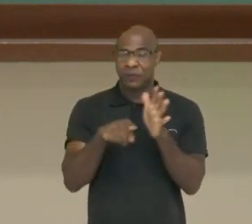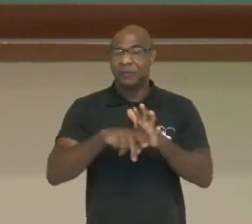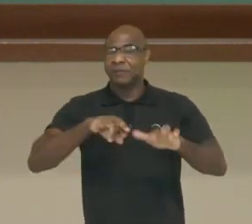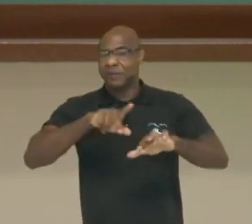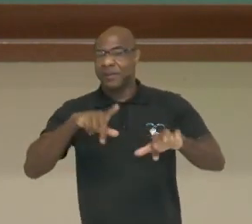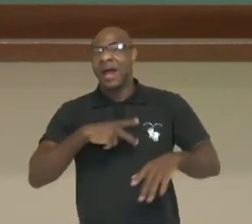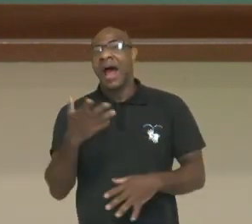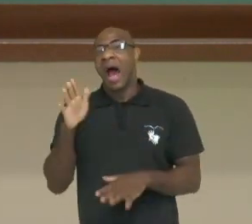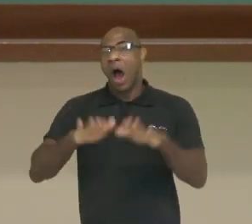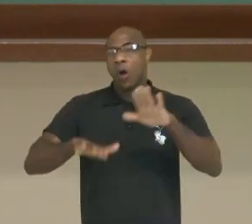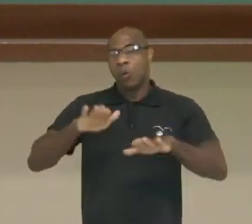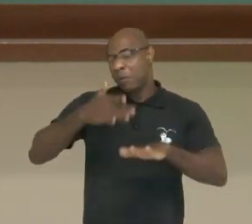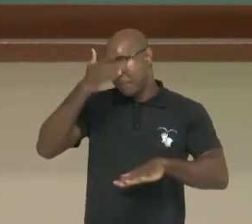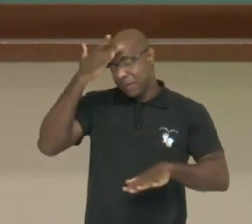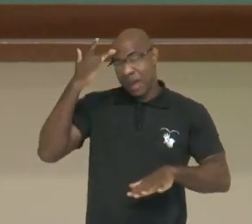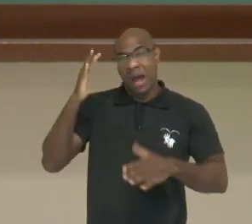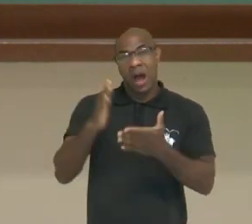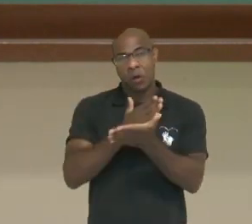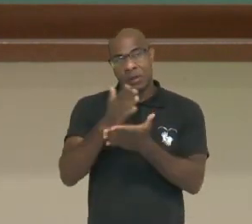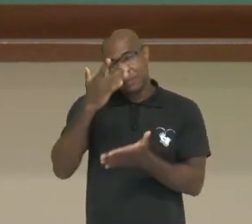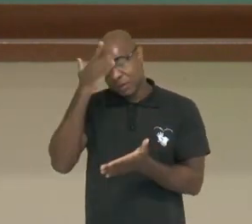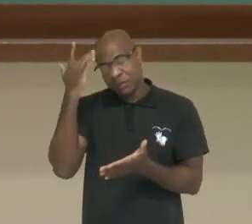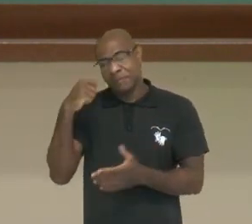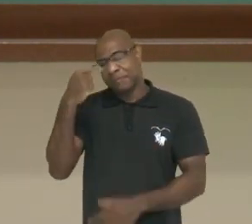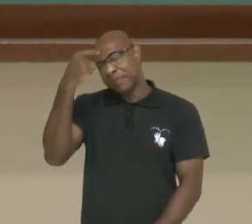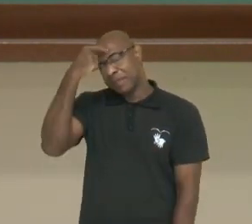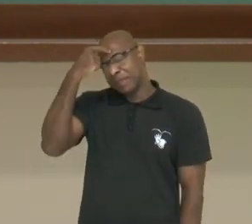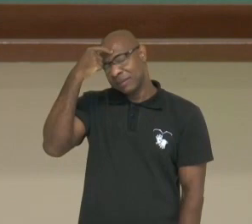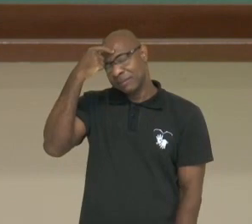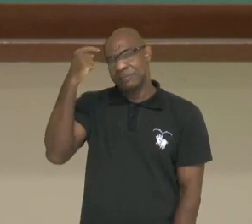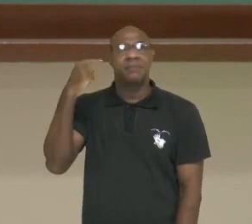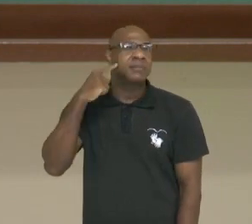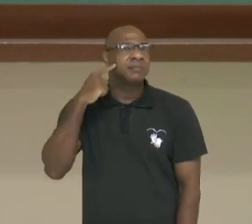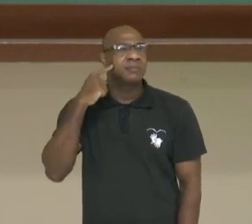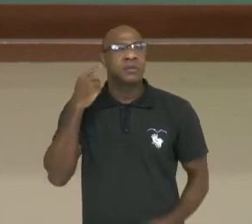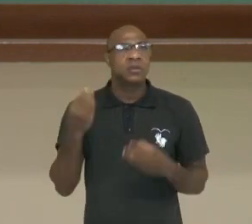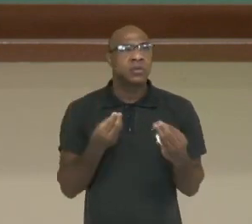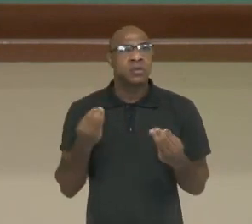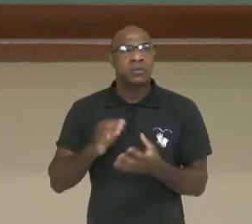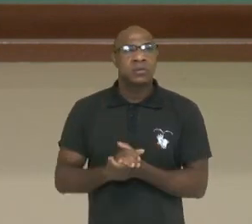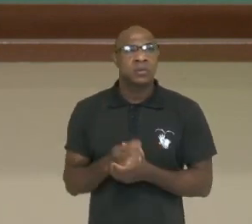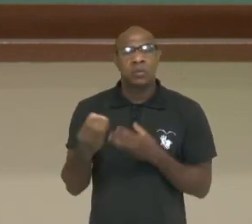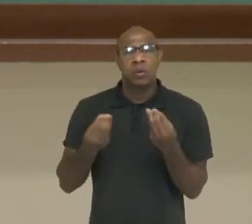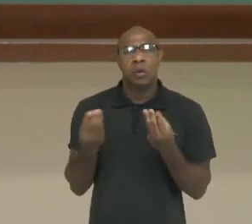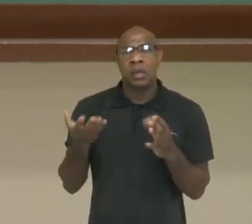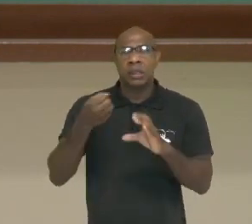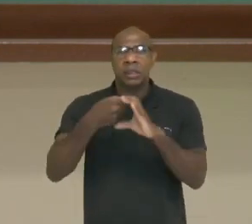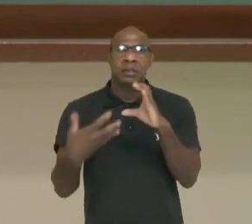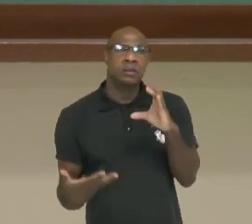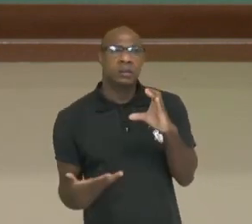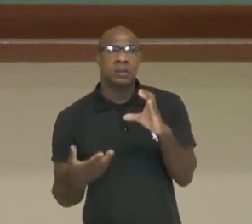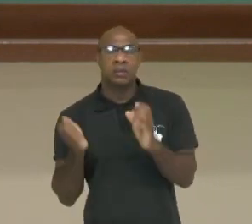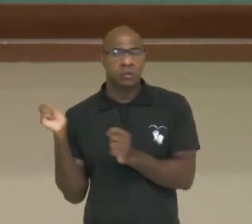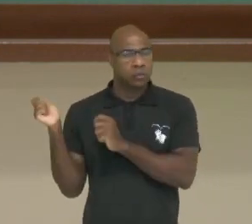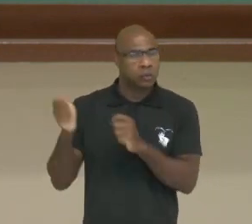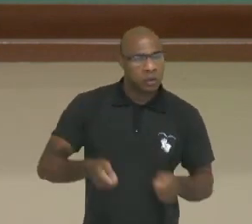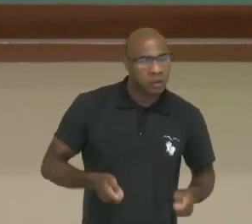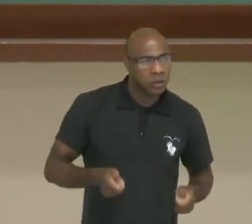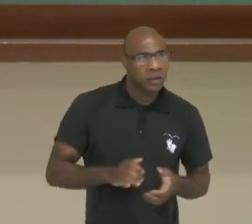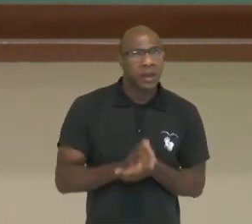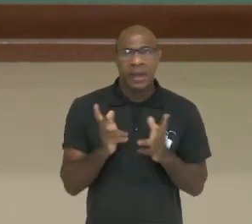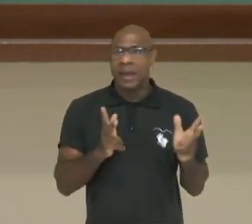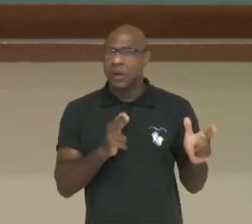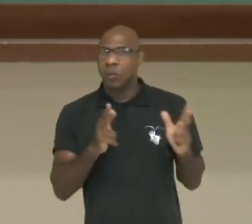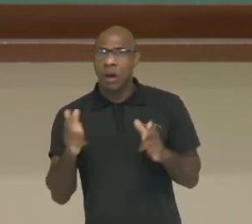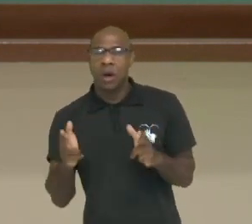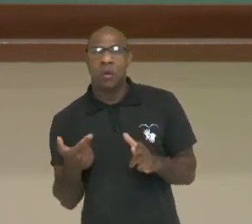Muitas pessoas já mentalizam o kimono. Então, mas e qual a característica? Será que eles são iguais? Será